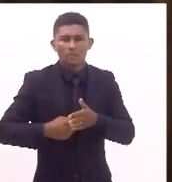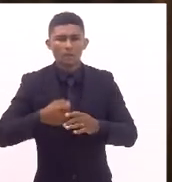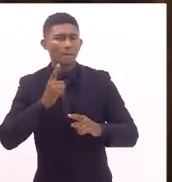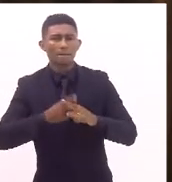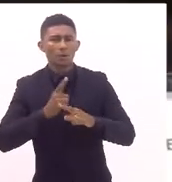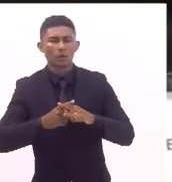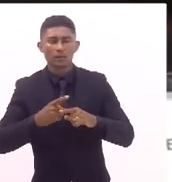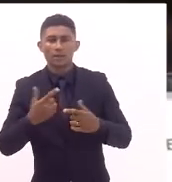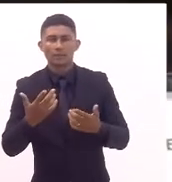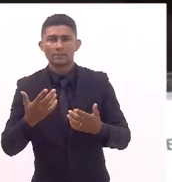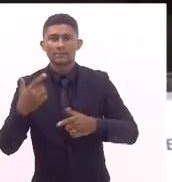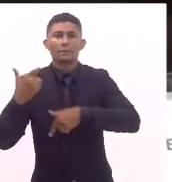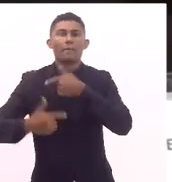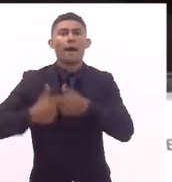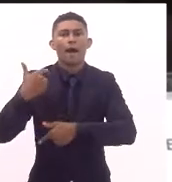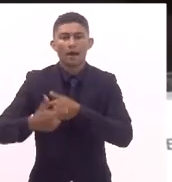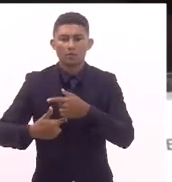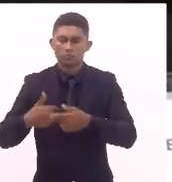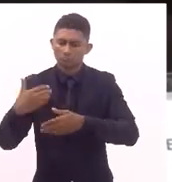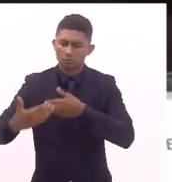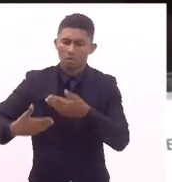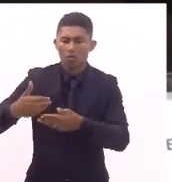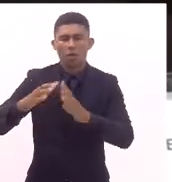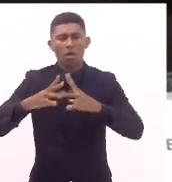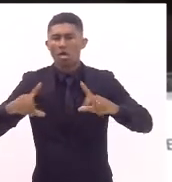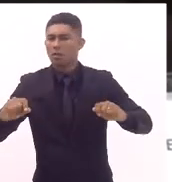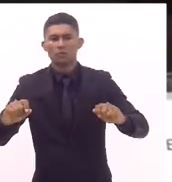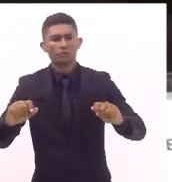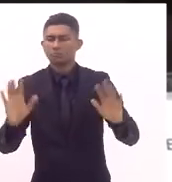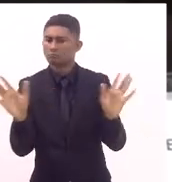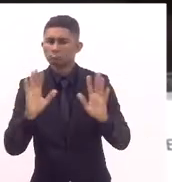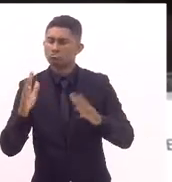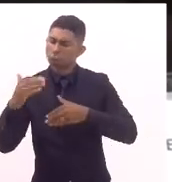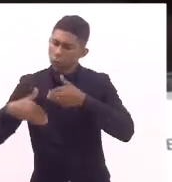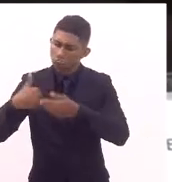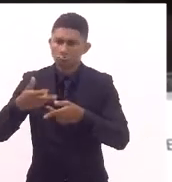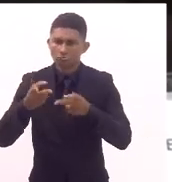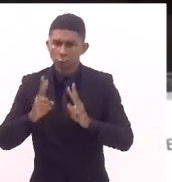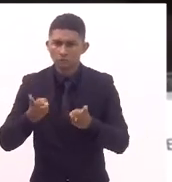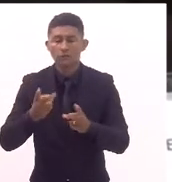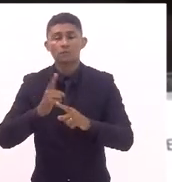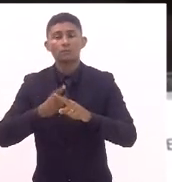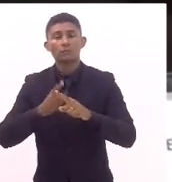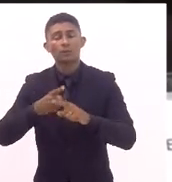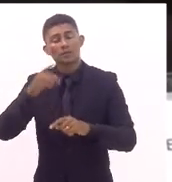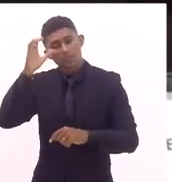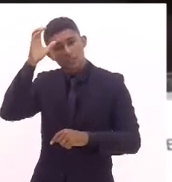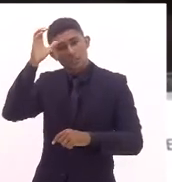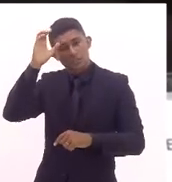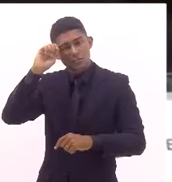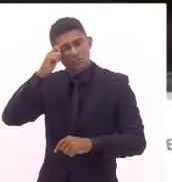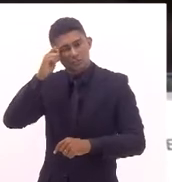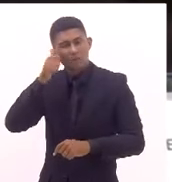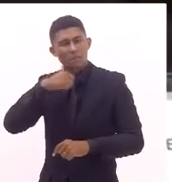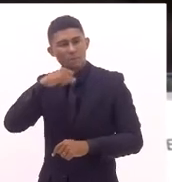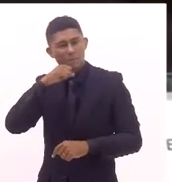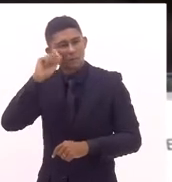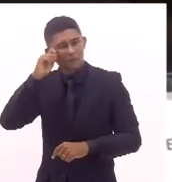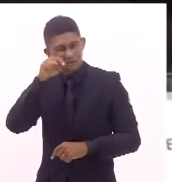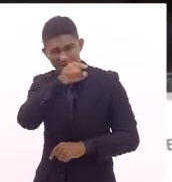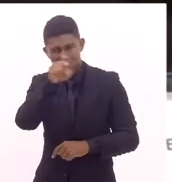seja esquecido porque puxa a orelha que quem tem tia preta e uma empresa sabe como é que a